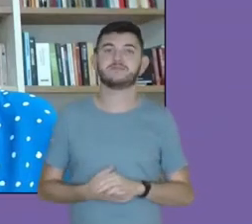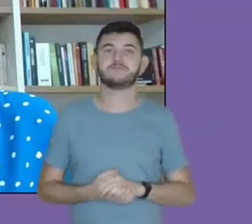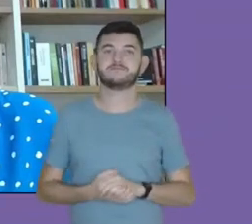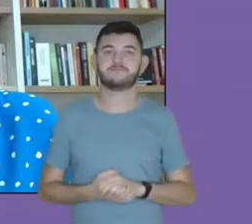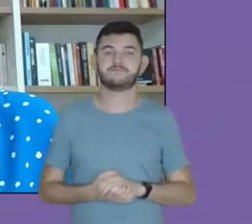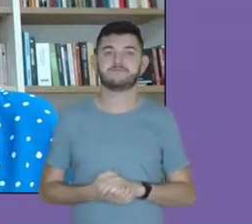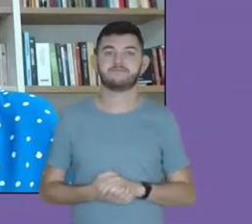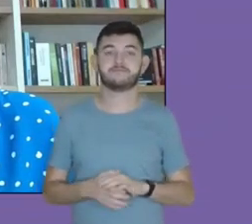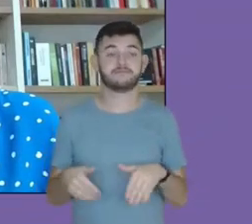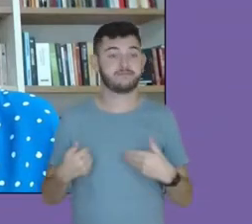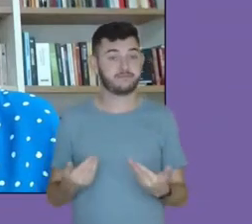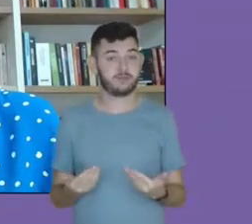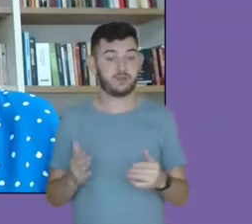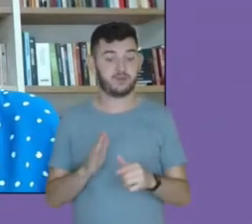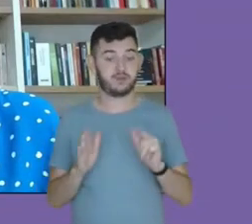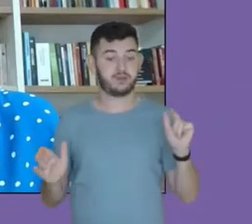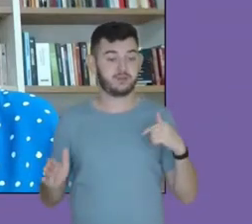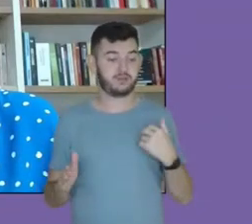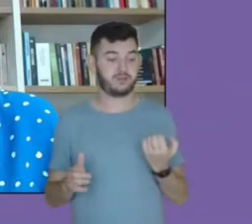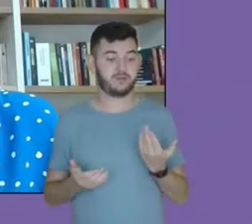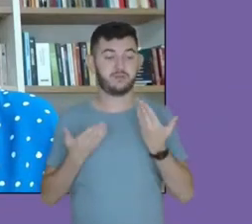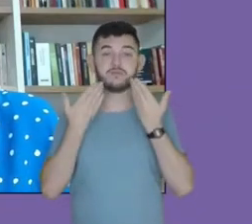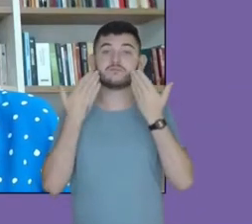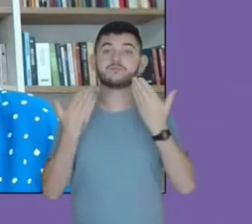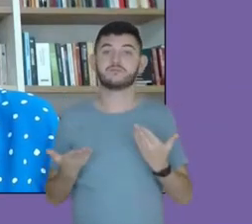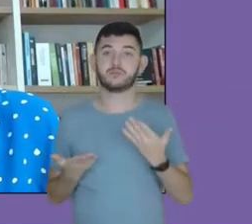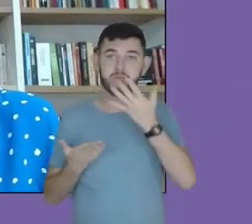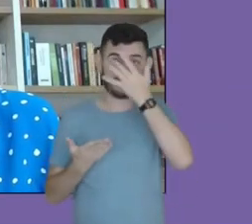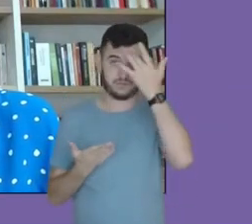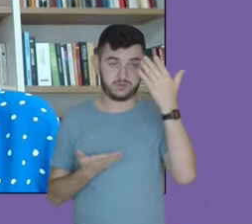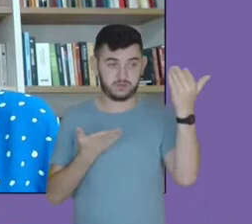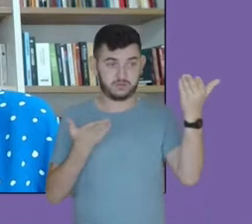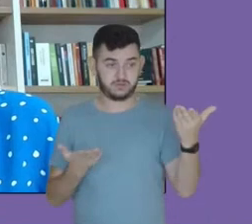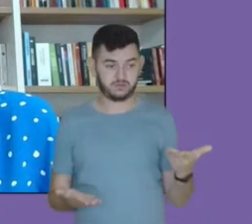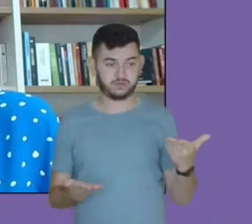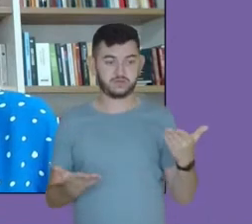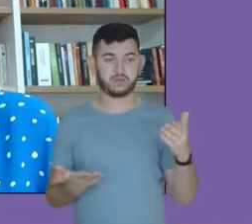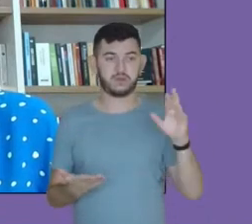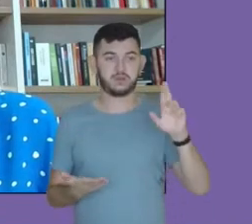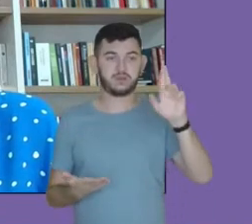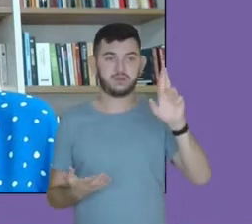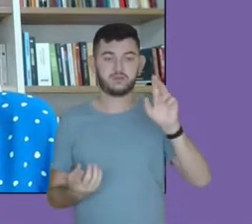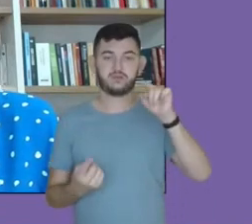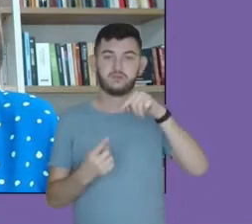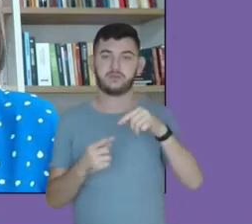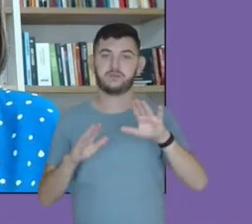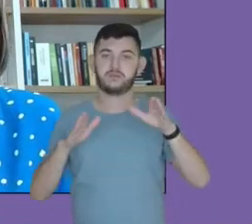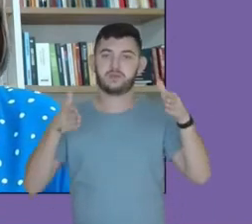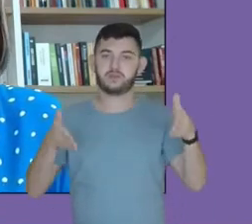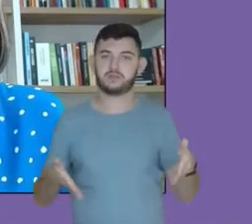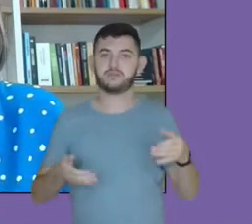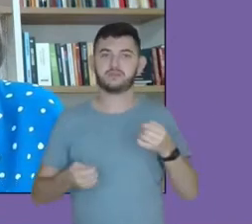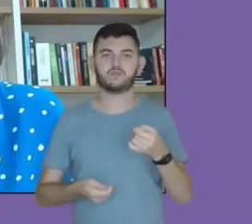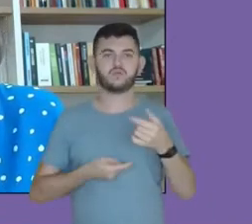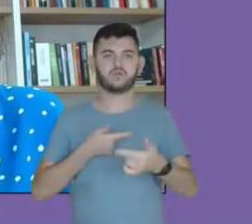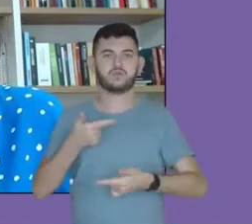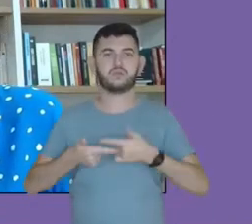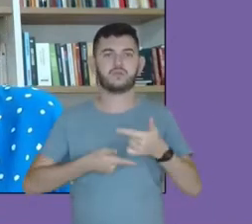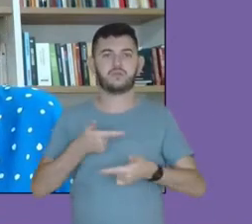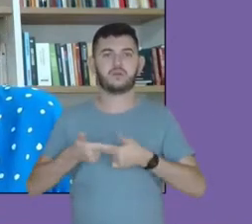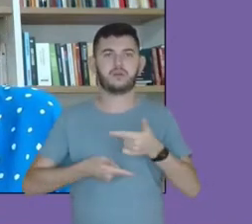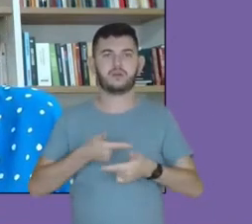quero apresentar as nossas convidadas que fizeram um trabalho